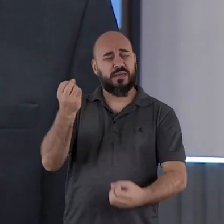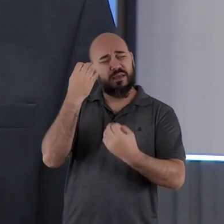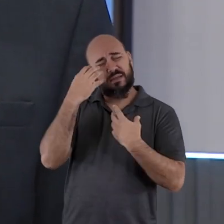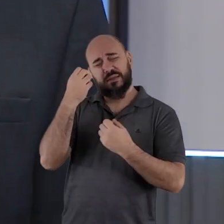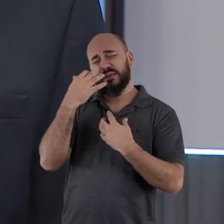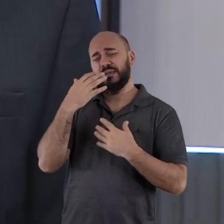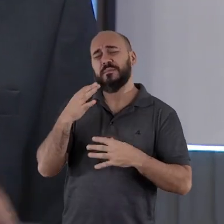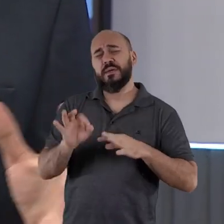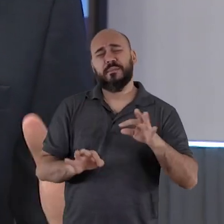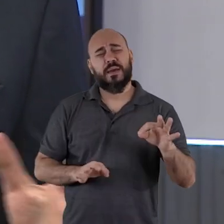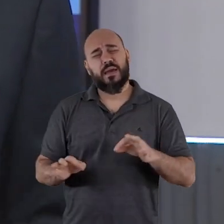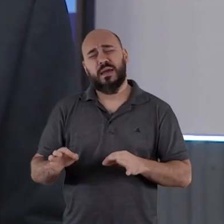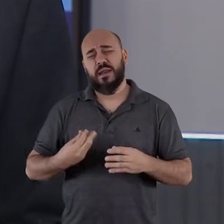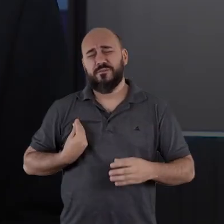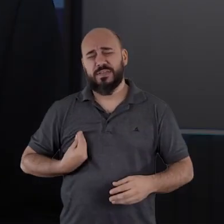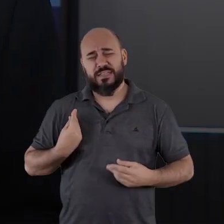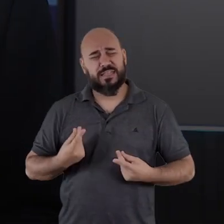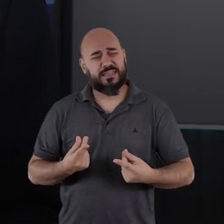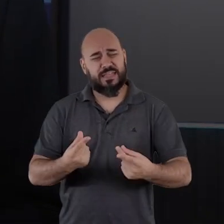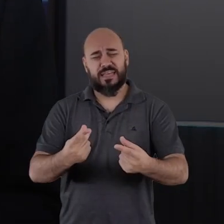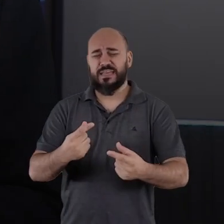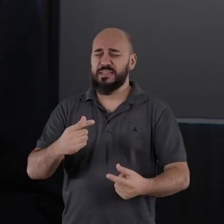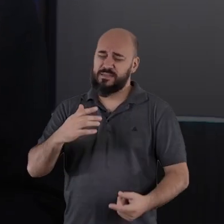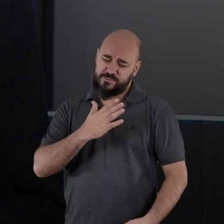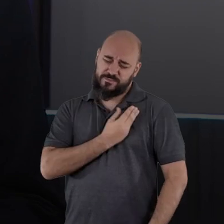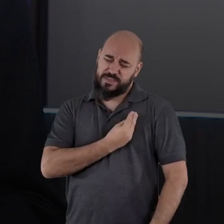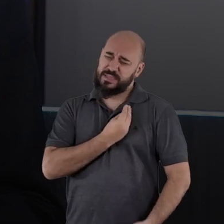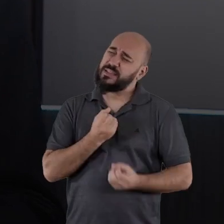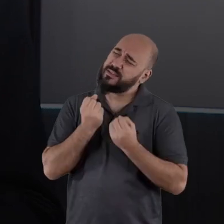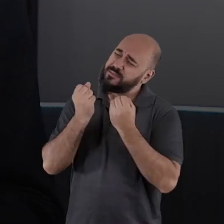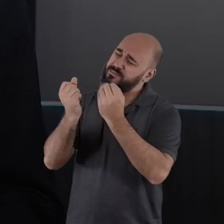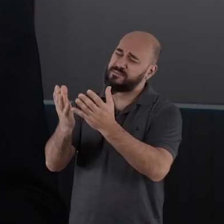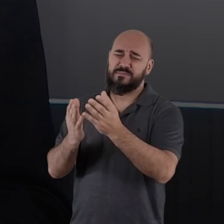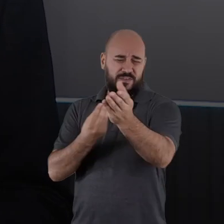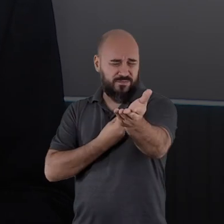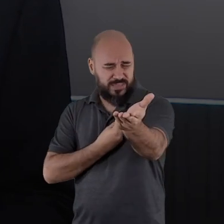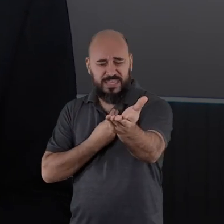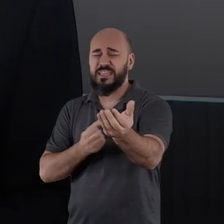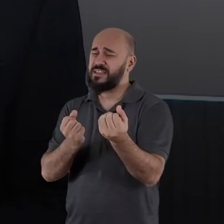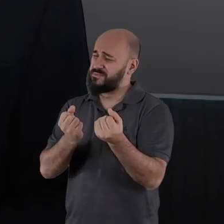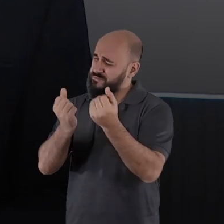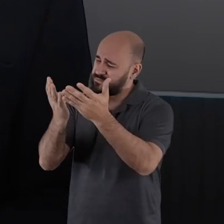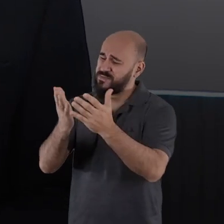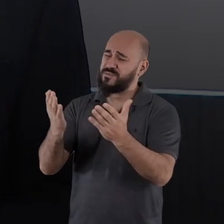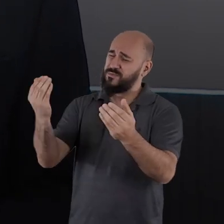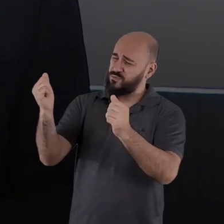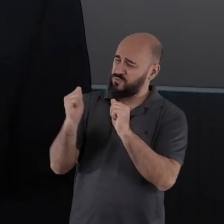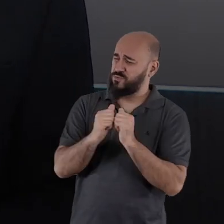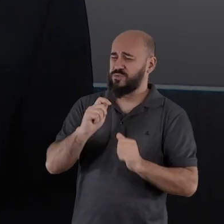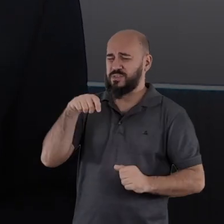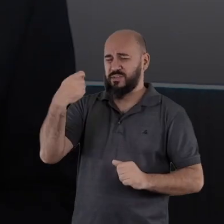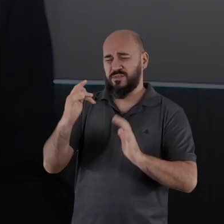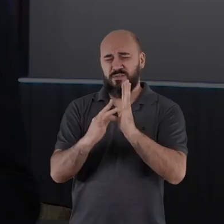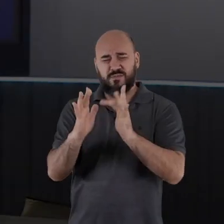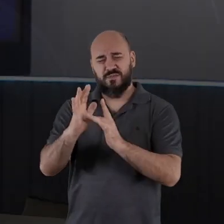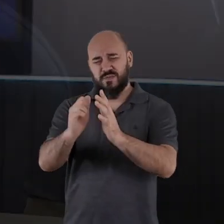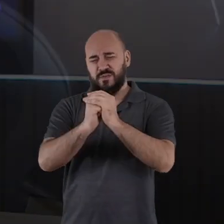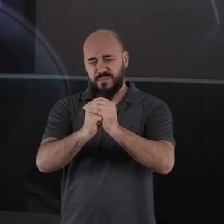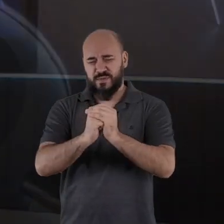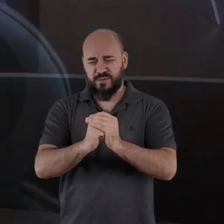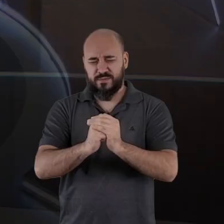Cristo Jesus. Toma-nos em Teus braços de amor, fica ao nosso lado hoje e sempre, em nome de Jesus. Amém.